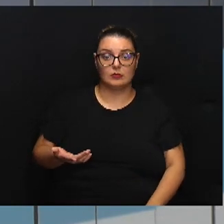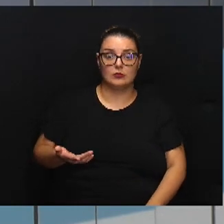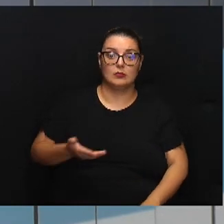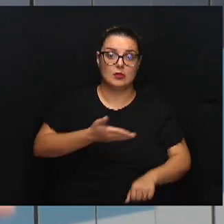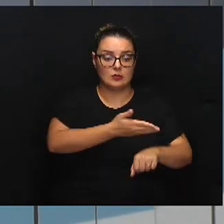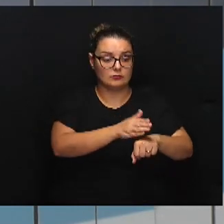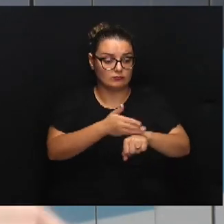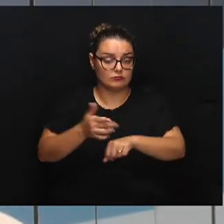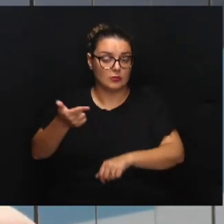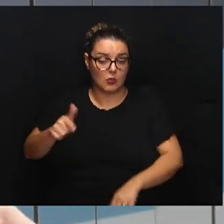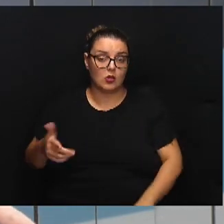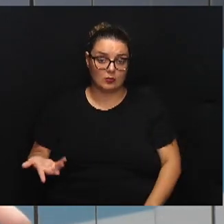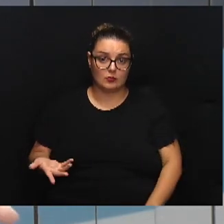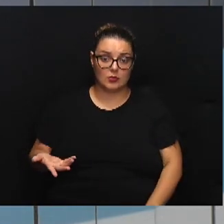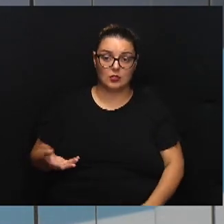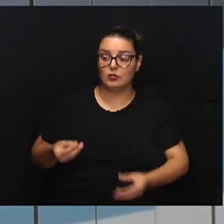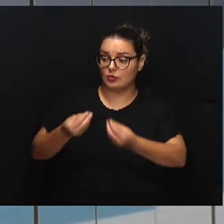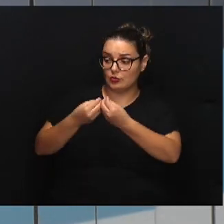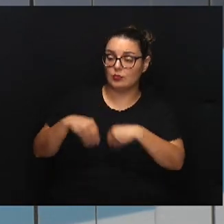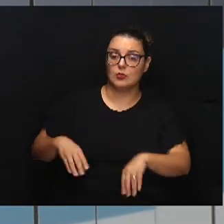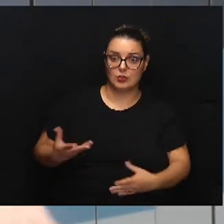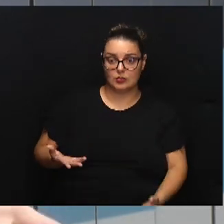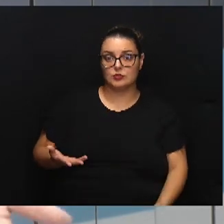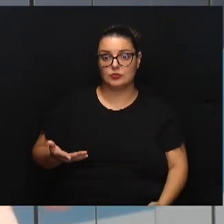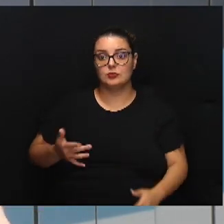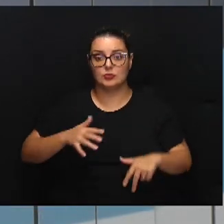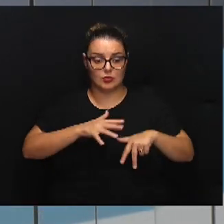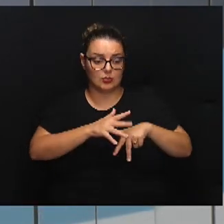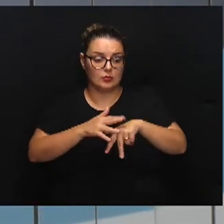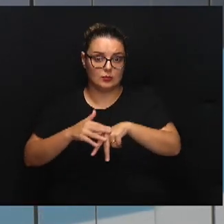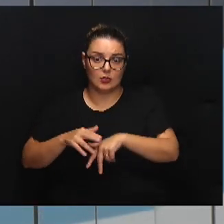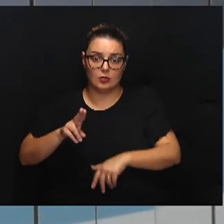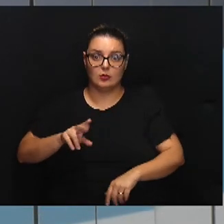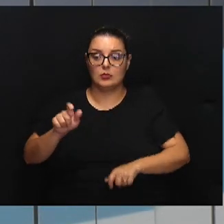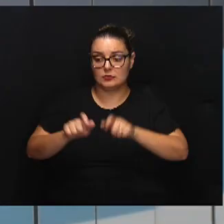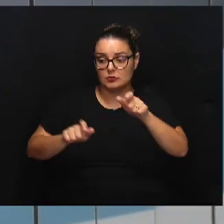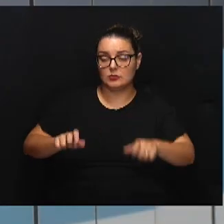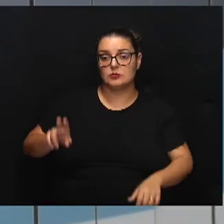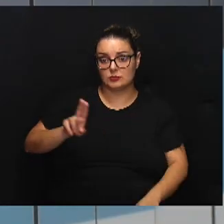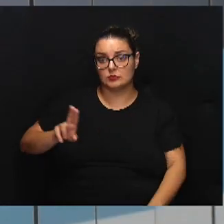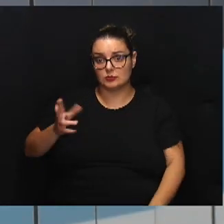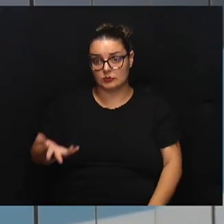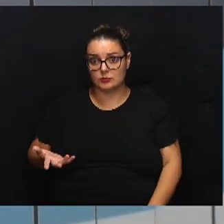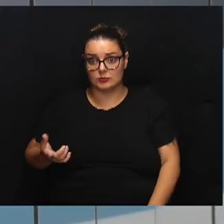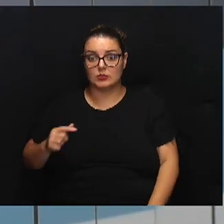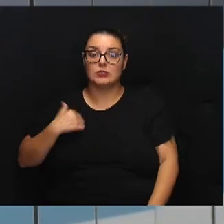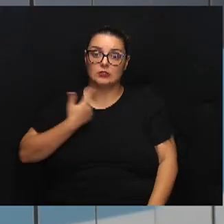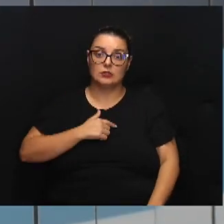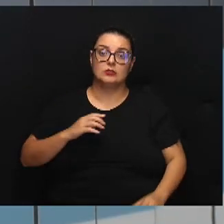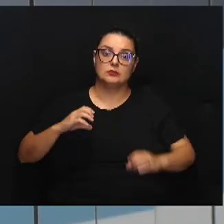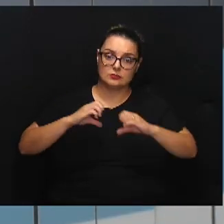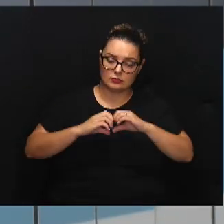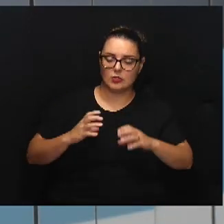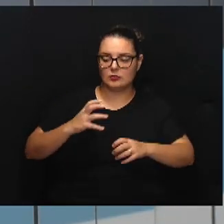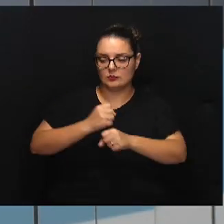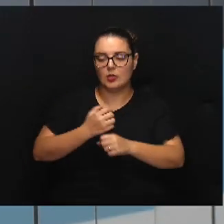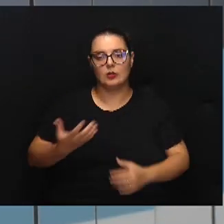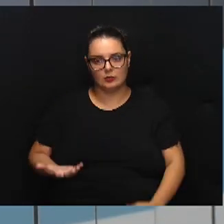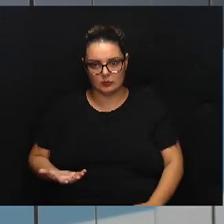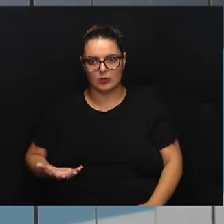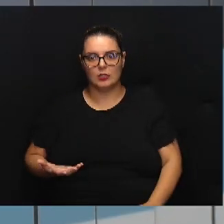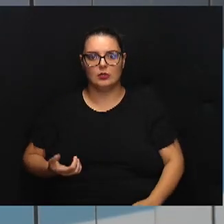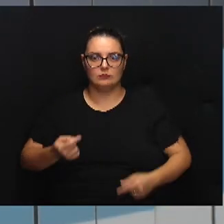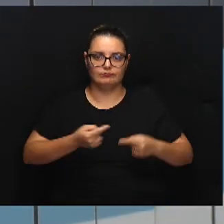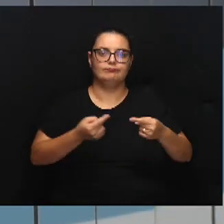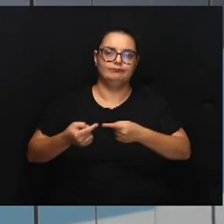não continue e prejudique os pacientes, os usuários, né? Então, a gente tem esse conjunto de questões que precisam ser debatidas quando